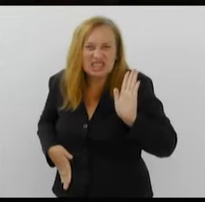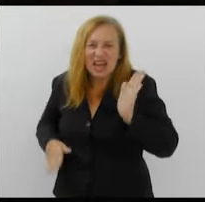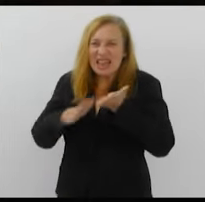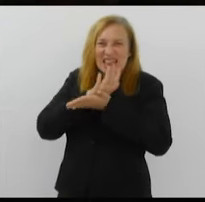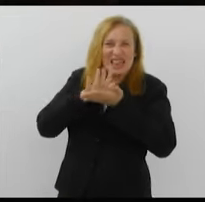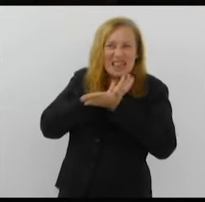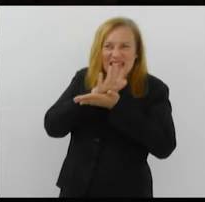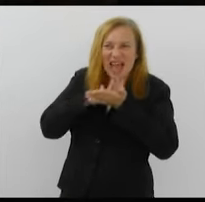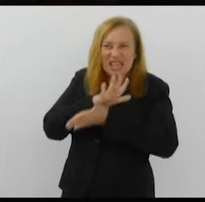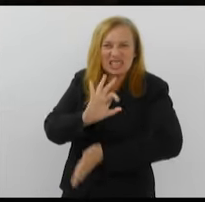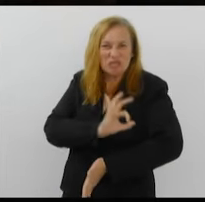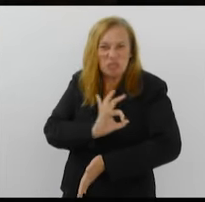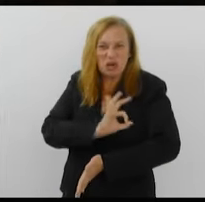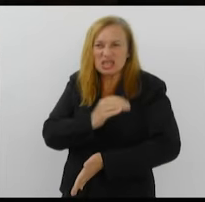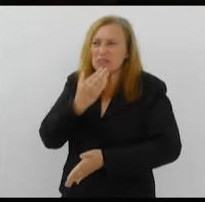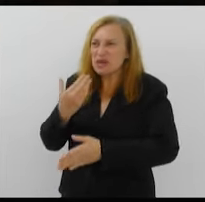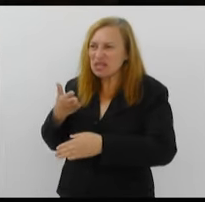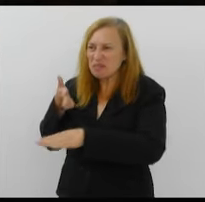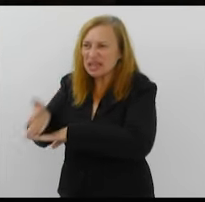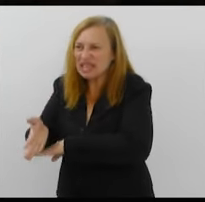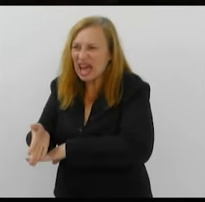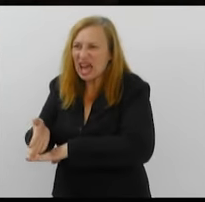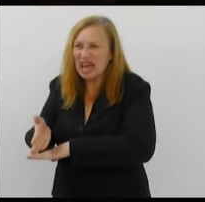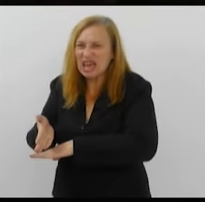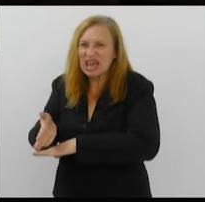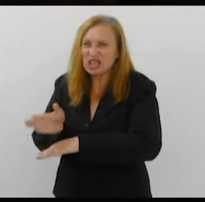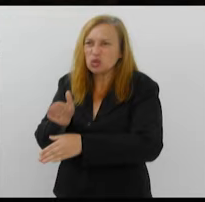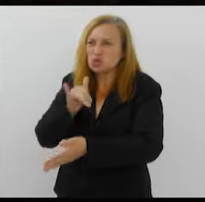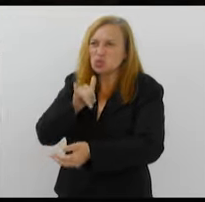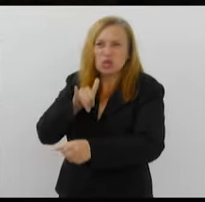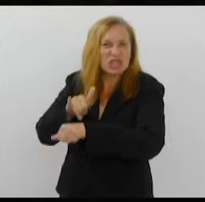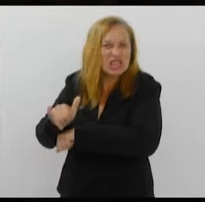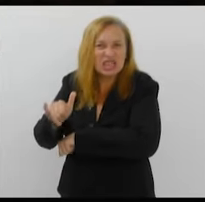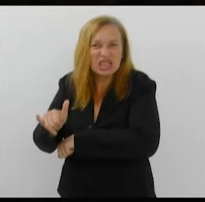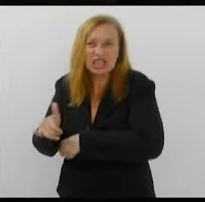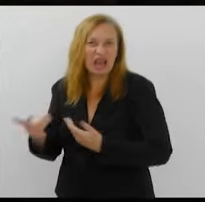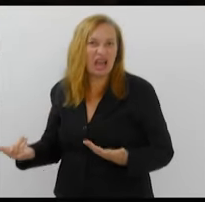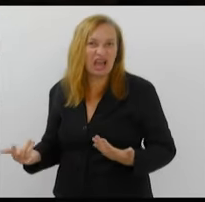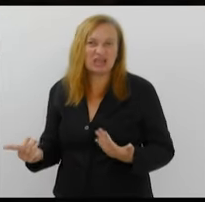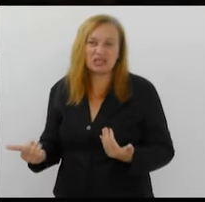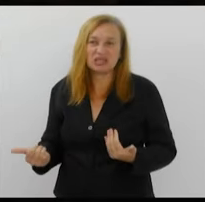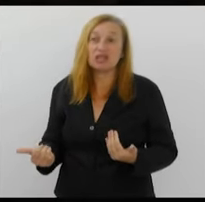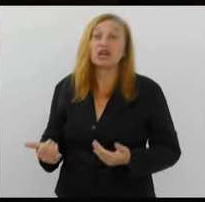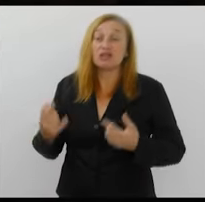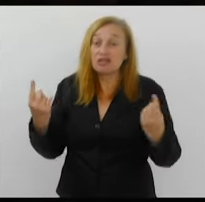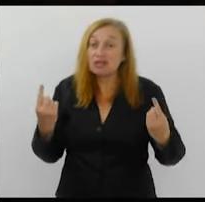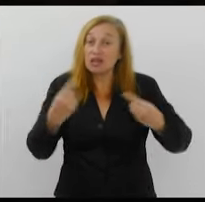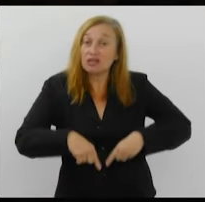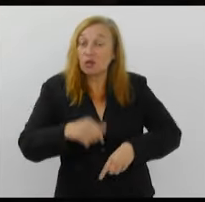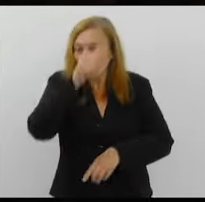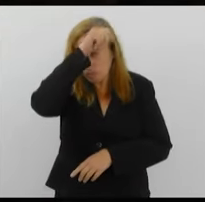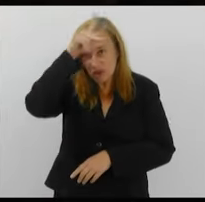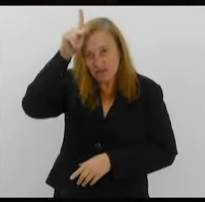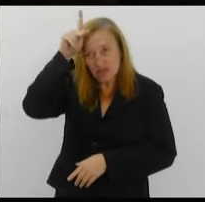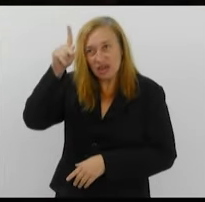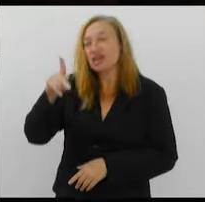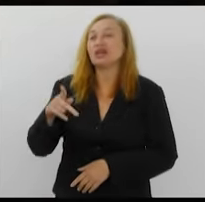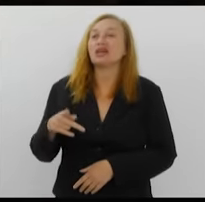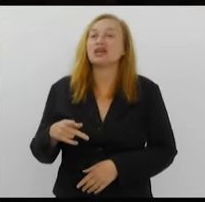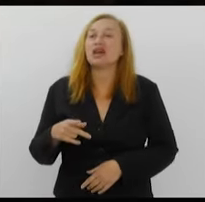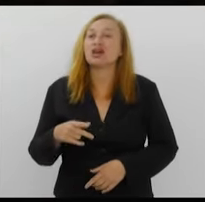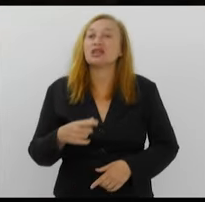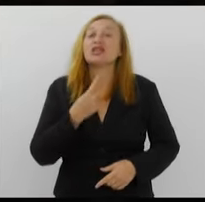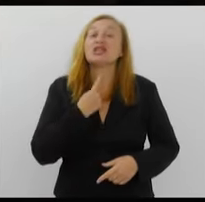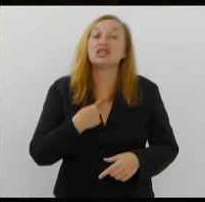combinado, é tudo uma farsa para enganar a população do Rio de Janeiro. Eu faço desafio para que o prefeito, se tiver hombridade, decência e força de